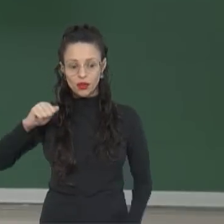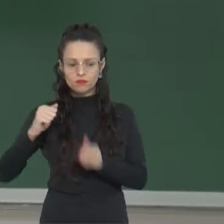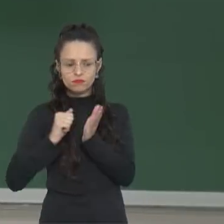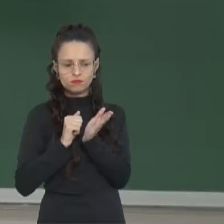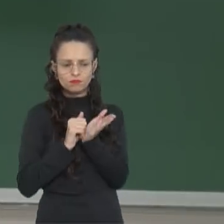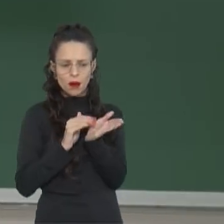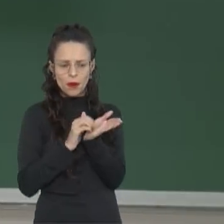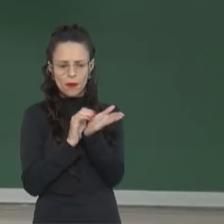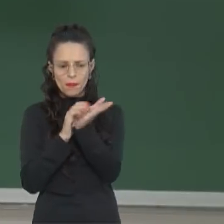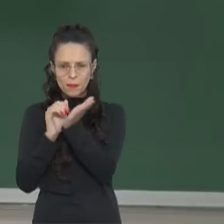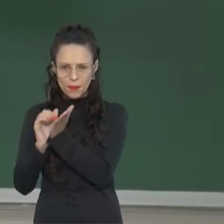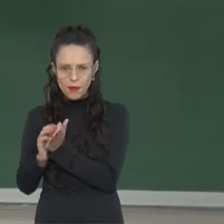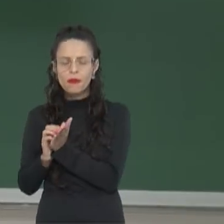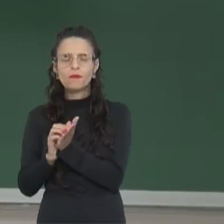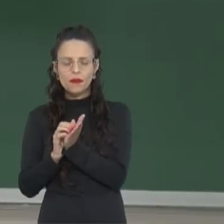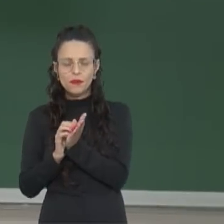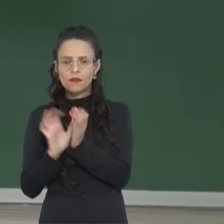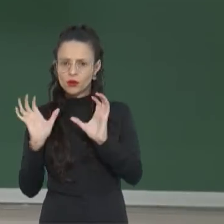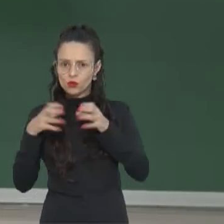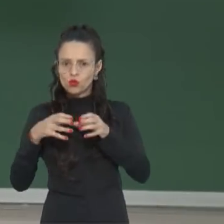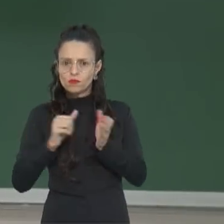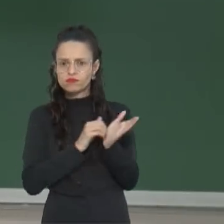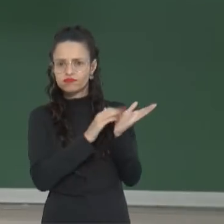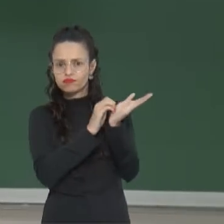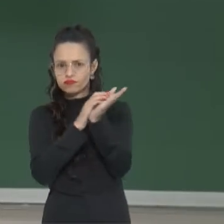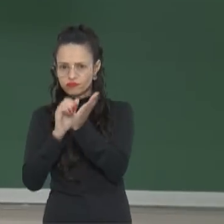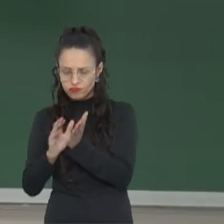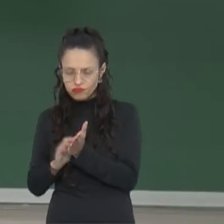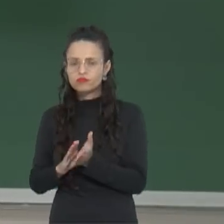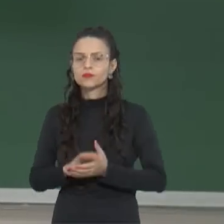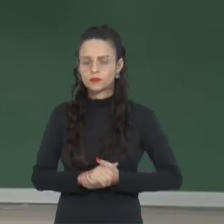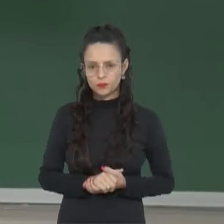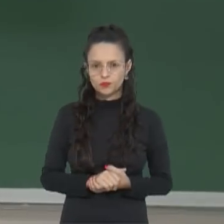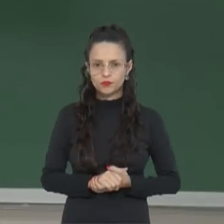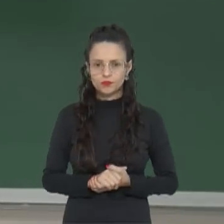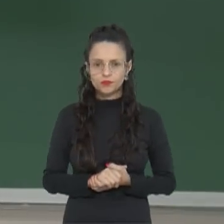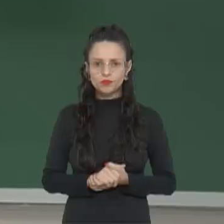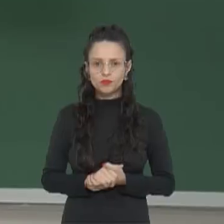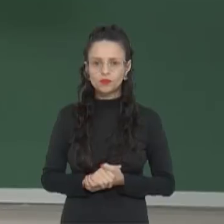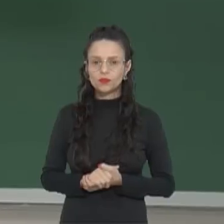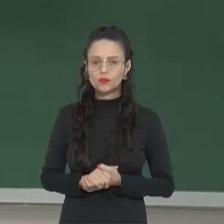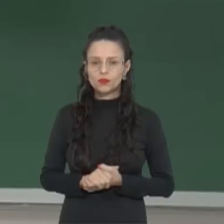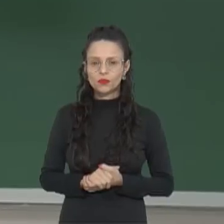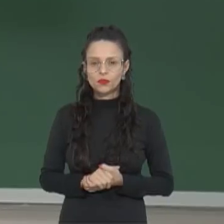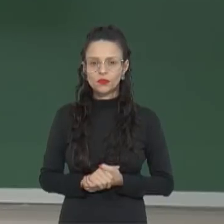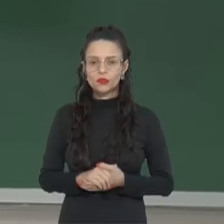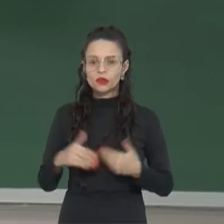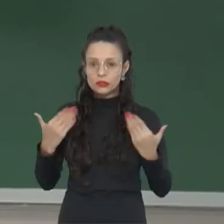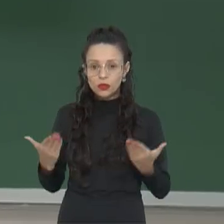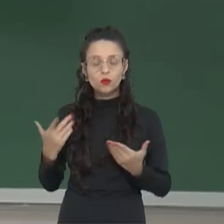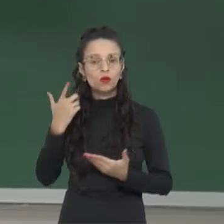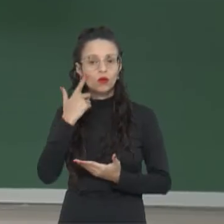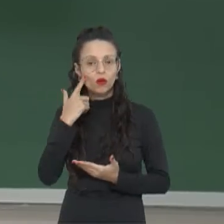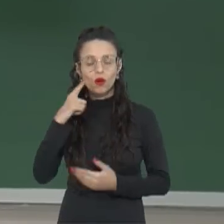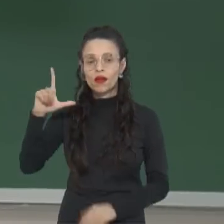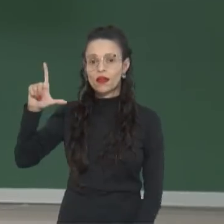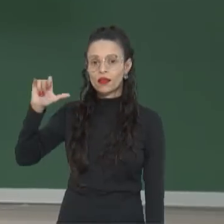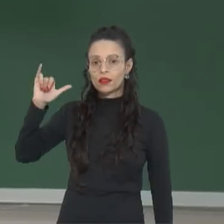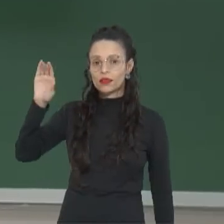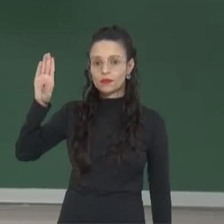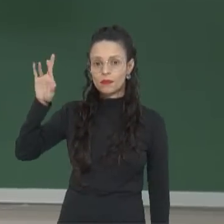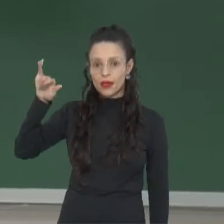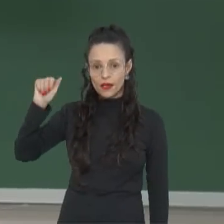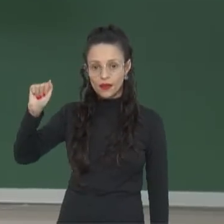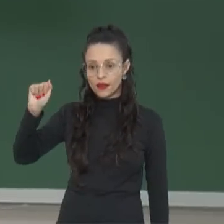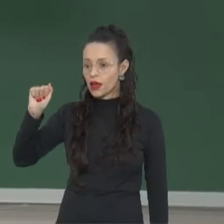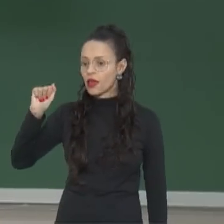a Libéria não foi colônia. Teve uma relação com os Estados Unidos, mas não chegou a ser colônia. Então, Libéria não foi, a